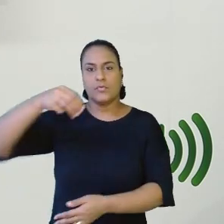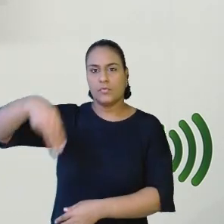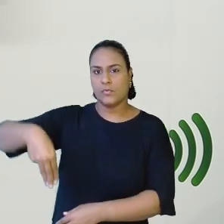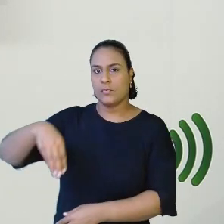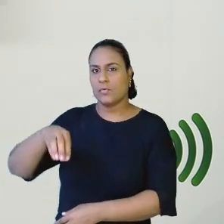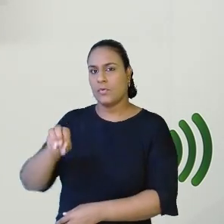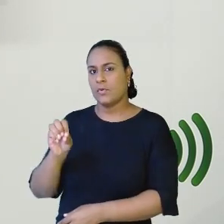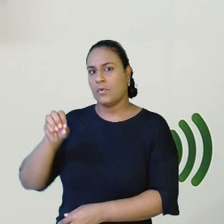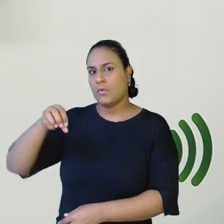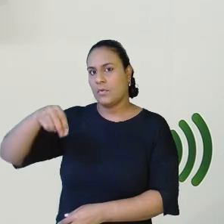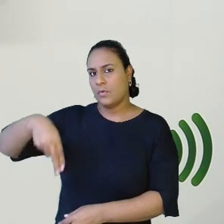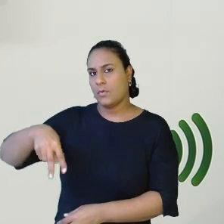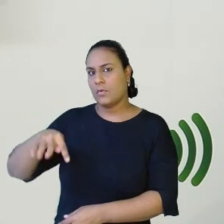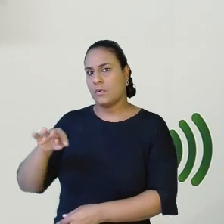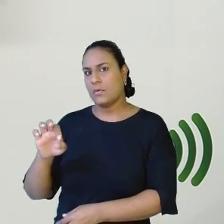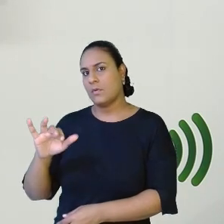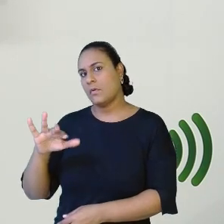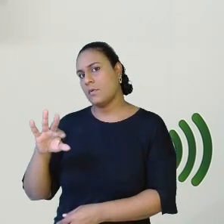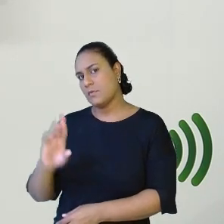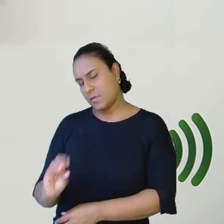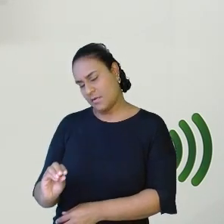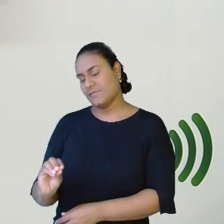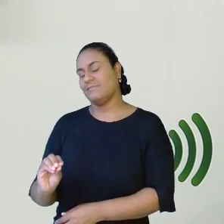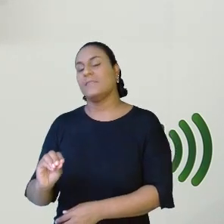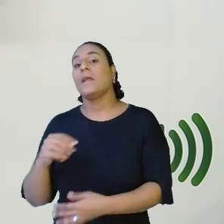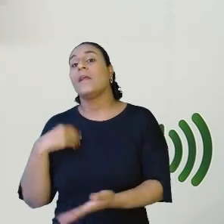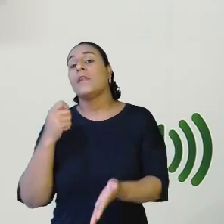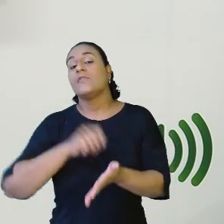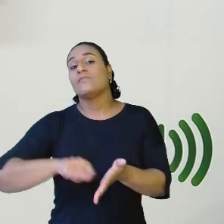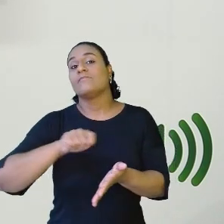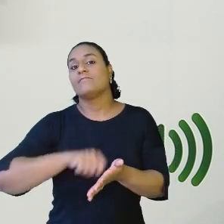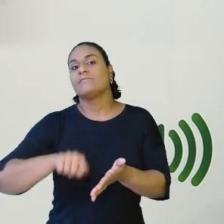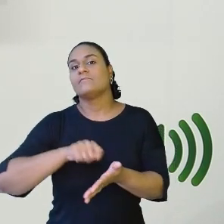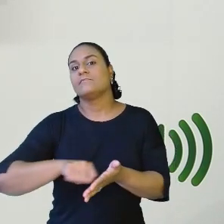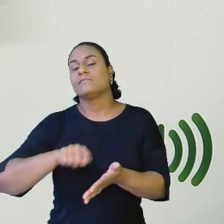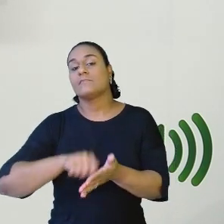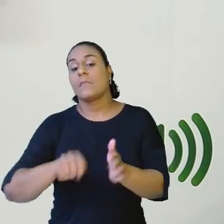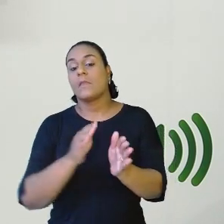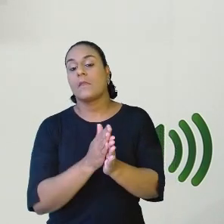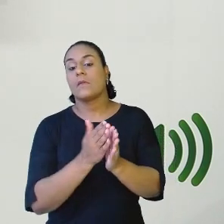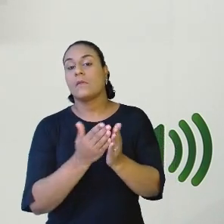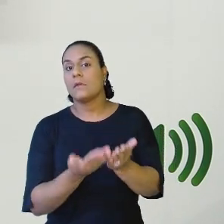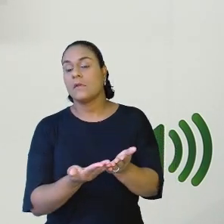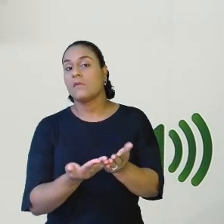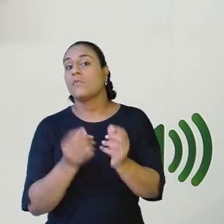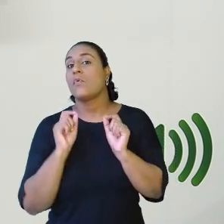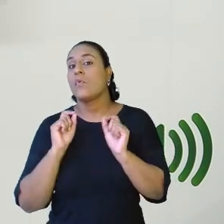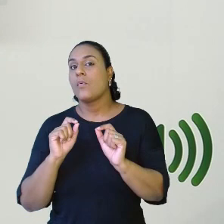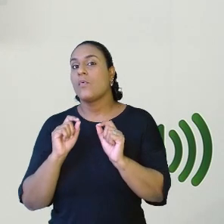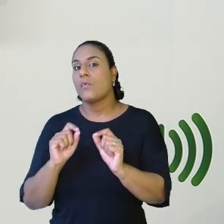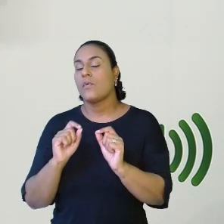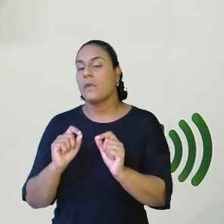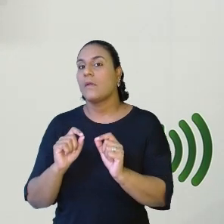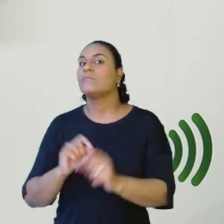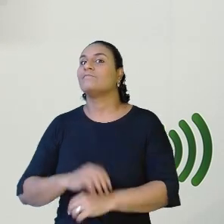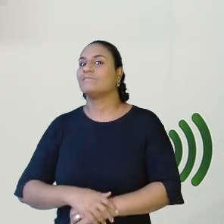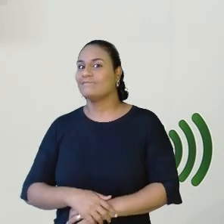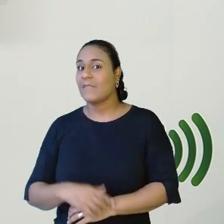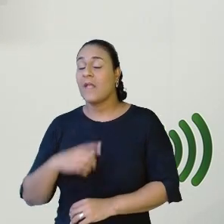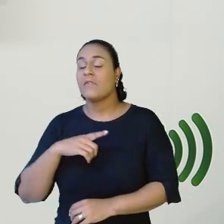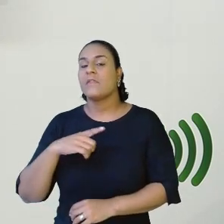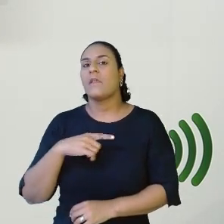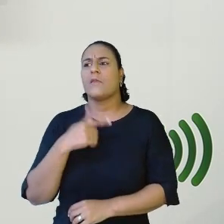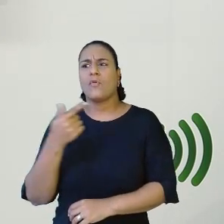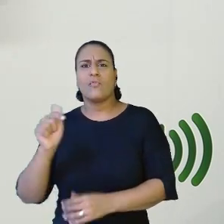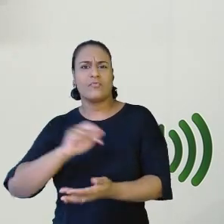eu tenho certeza, que Monteiro Lobato, ele escreveu um livro, uma história chamada O Sítio do Pica-Pau Amarelo, onde traz